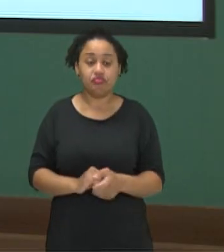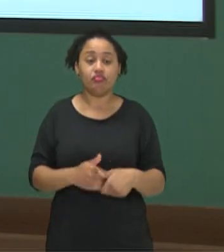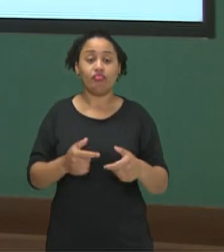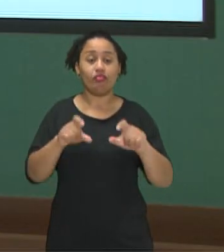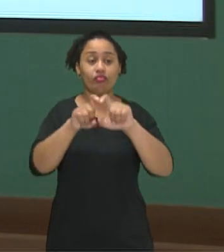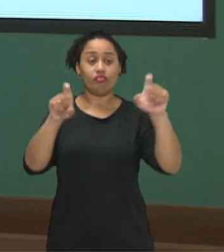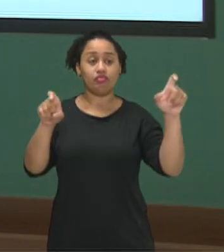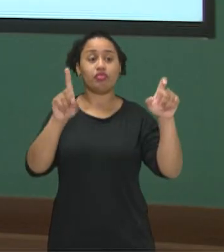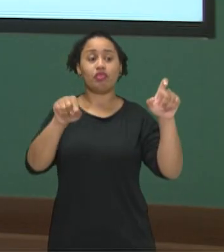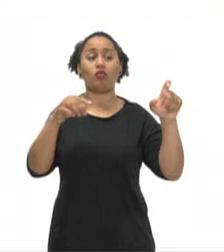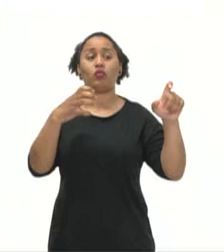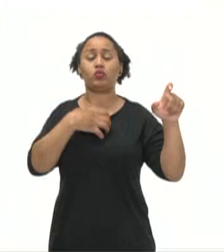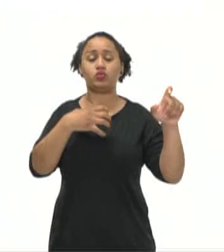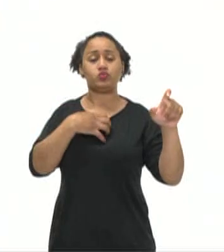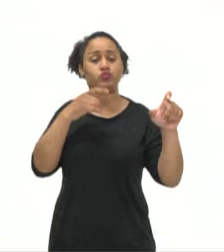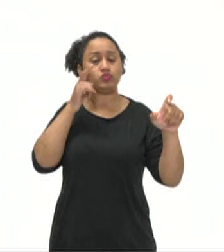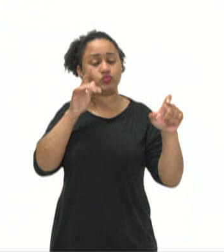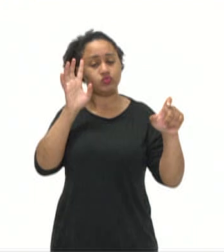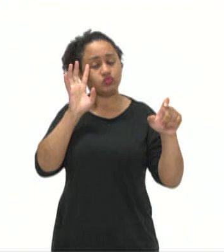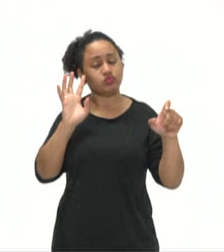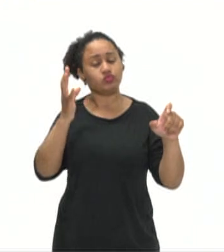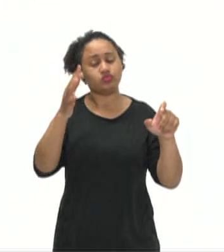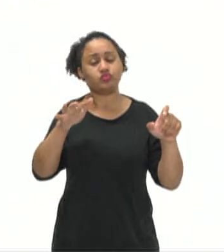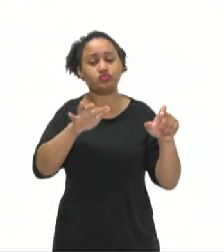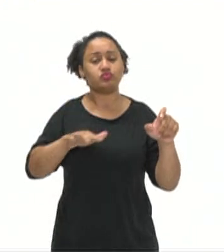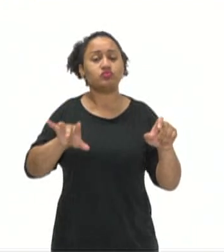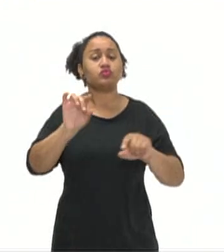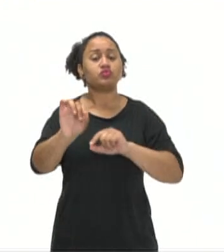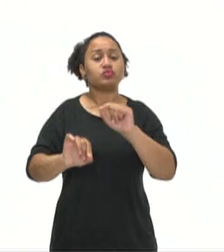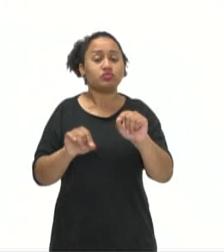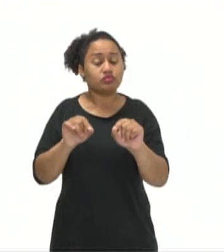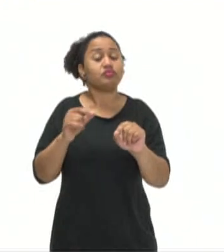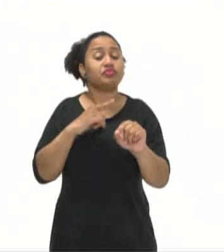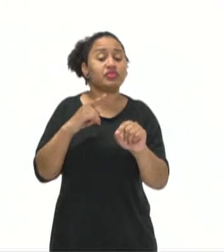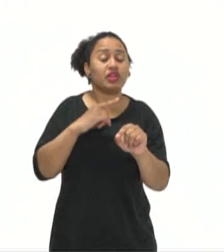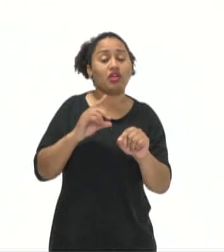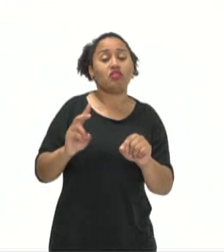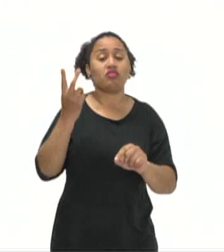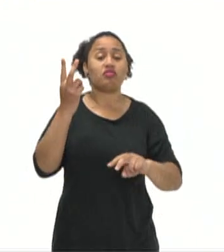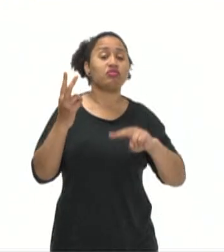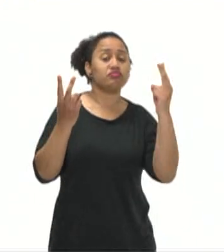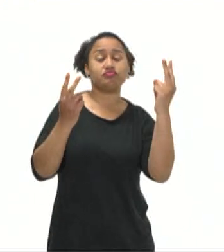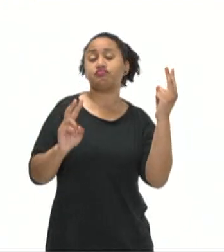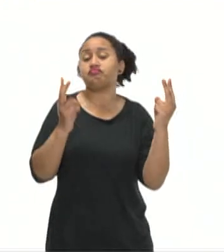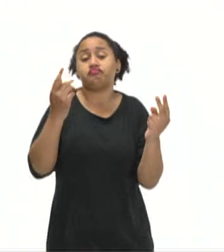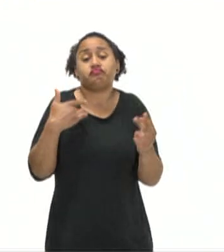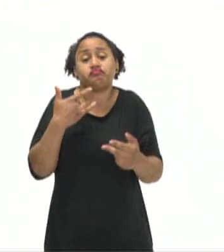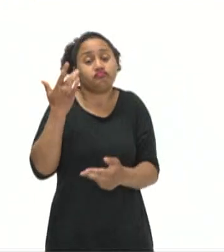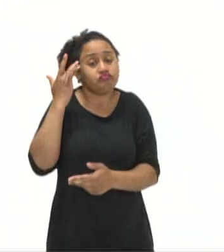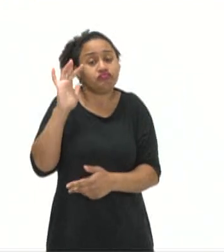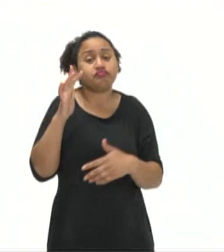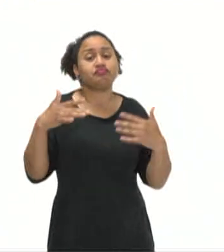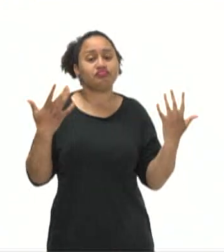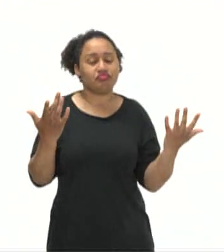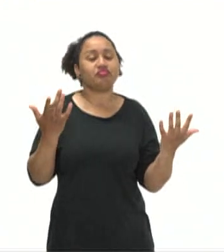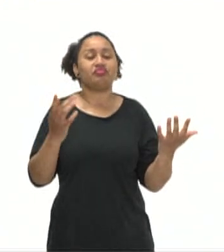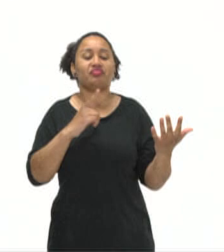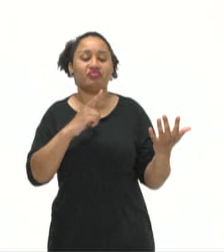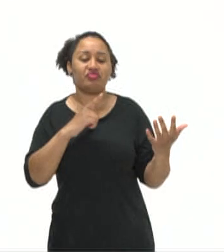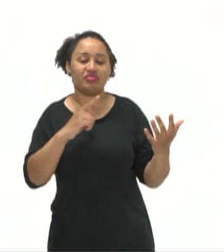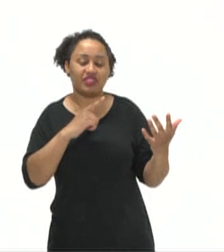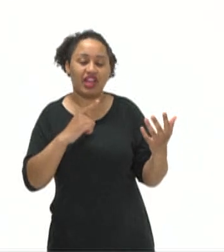Equação é uma maneira de resolver situações nas quais surgem valores desconhecidos, quando se tem